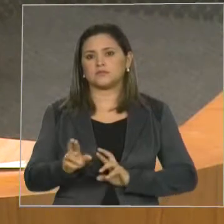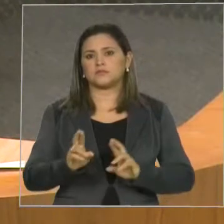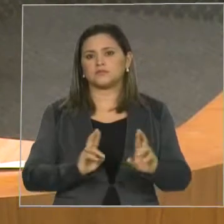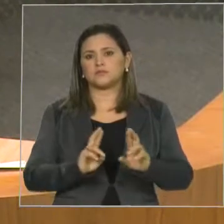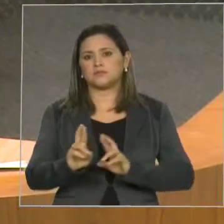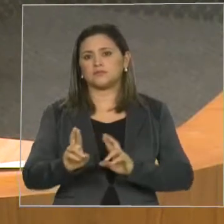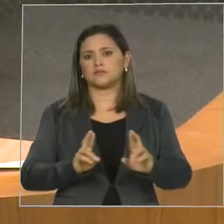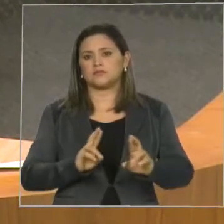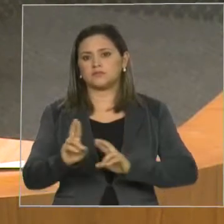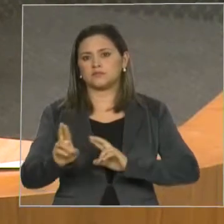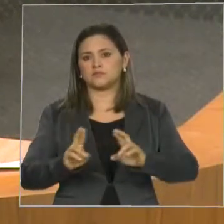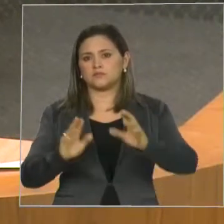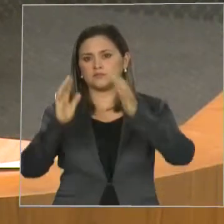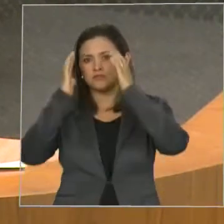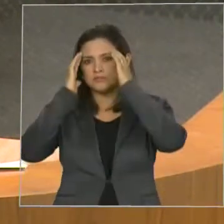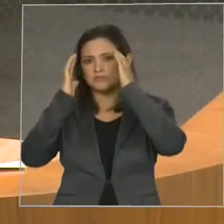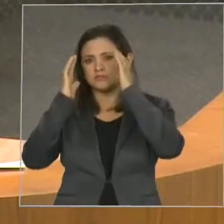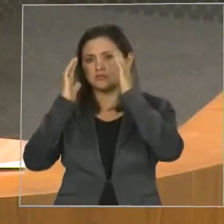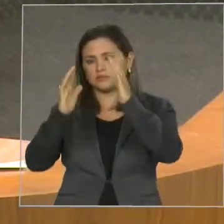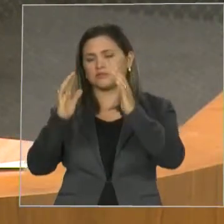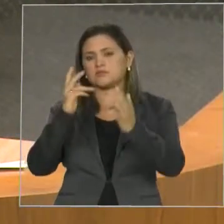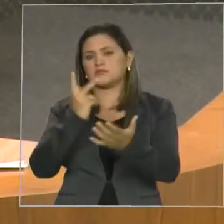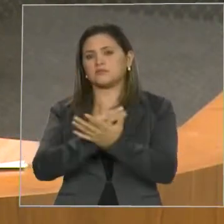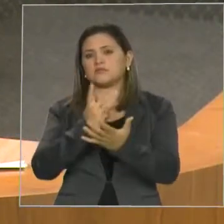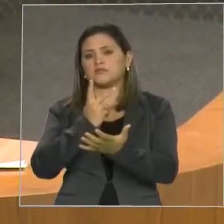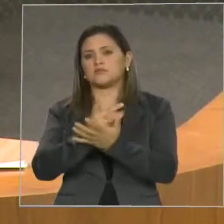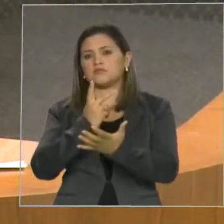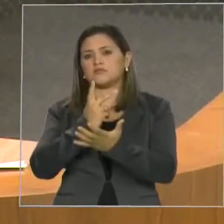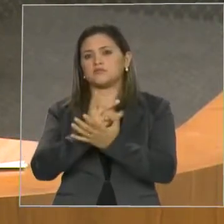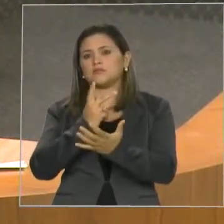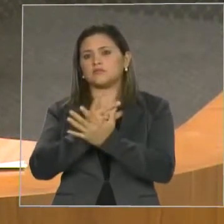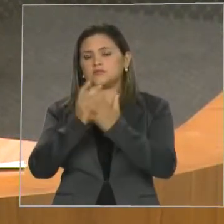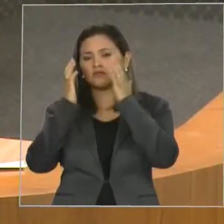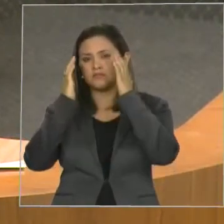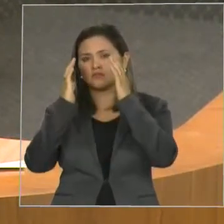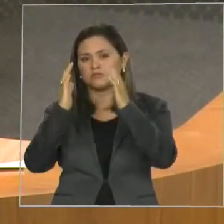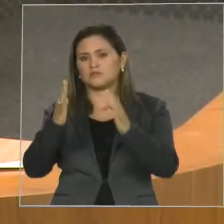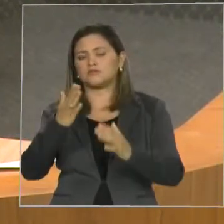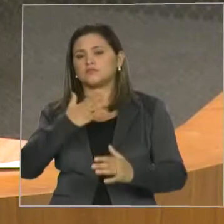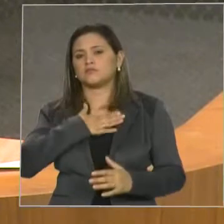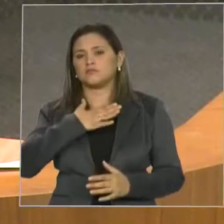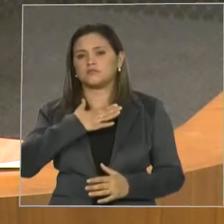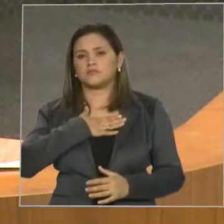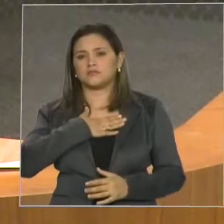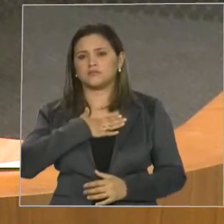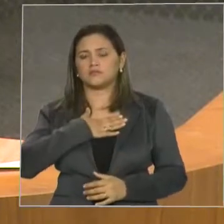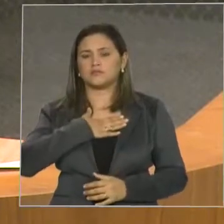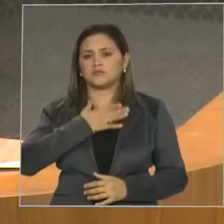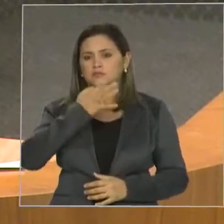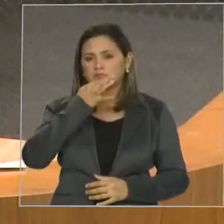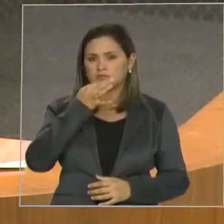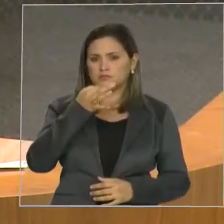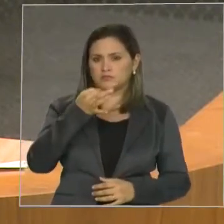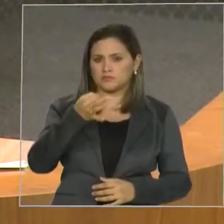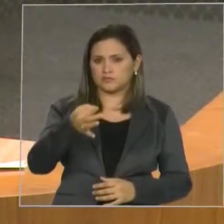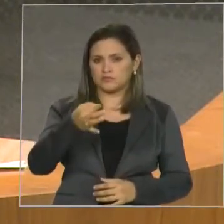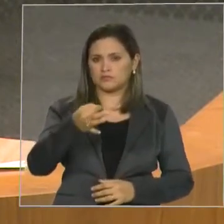sempre respeitou meu papel de oposição, sempre respeitou o meu lado